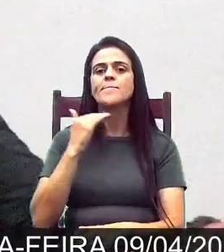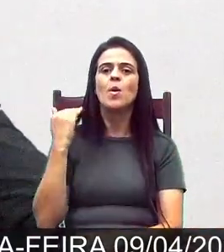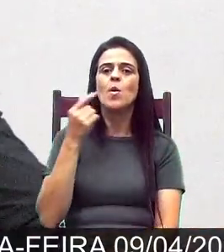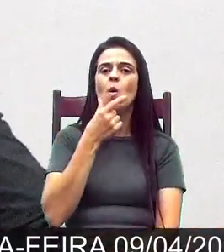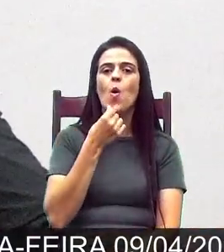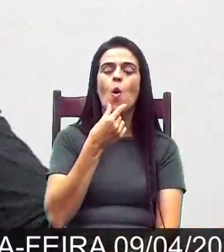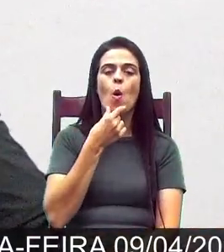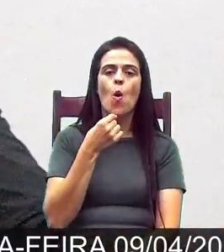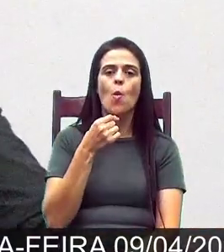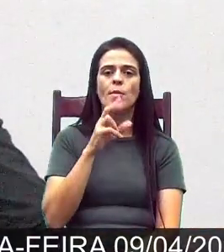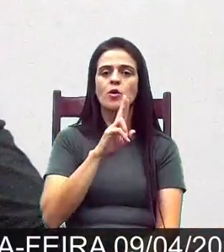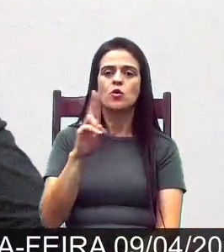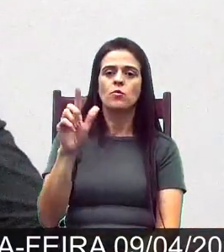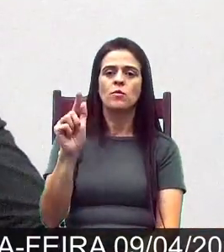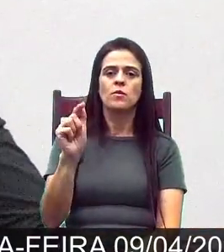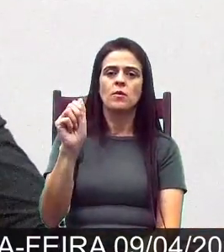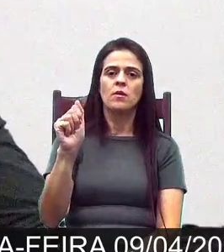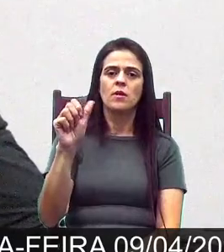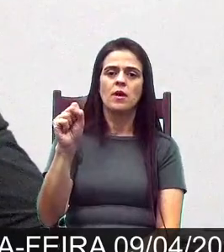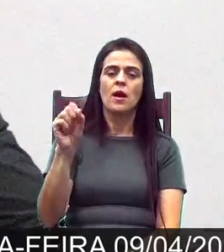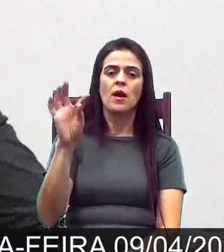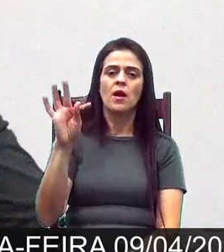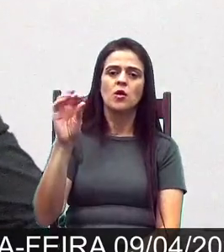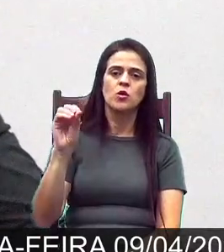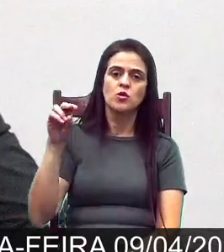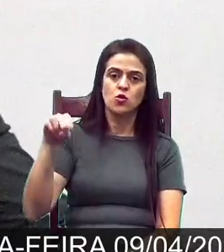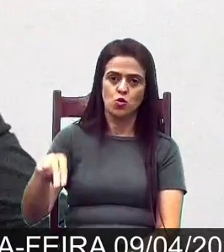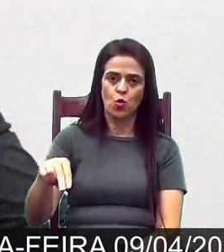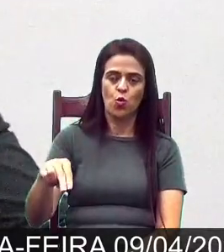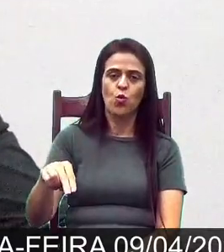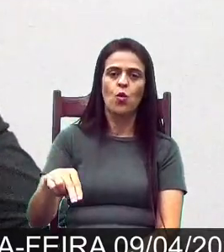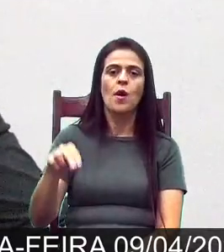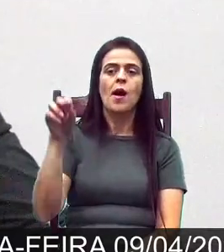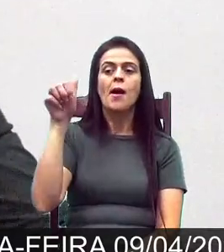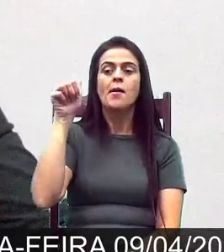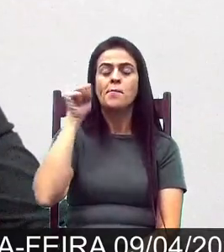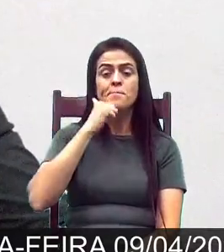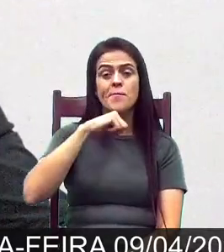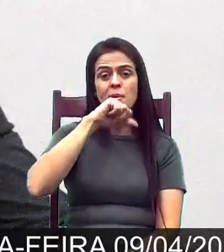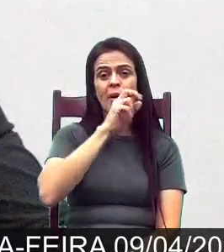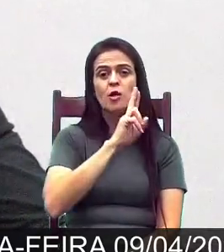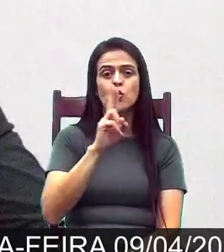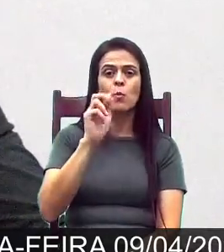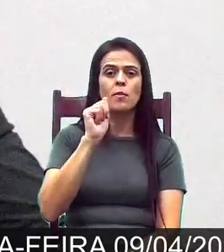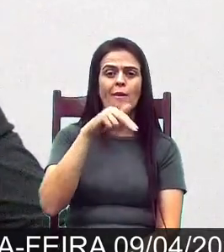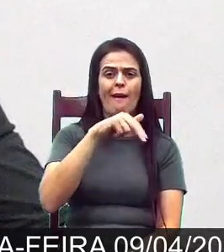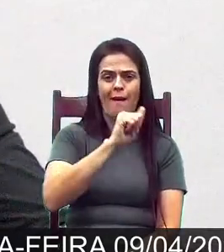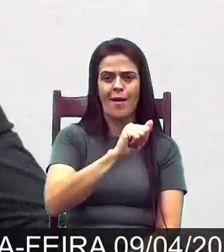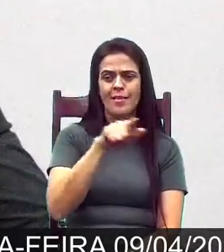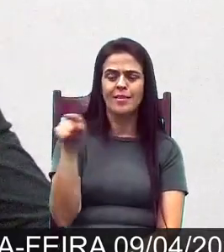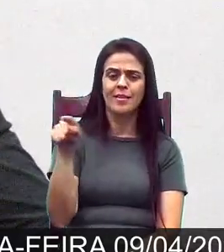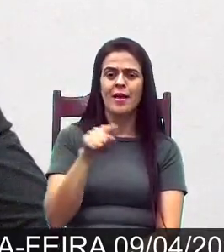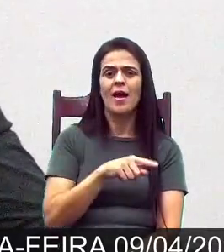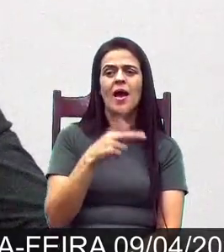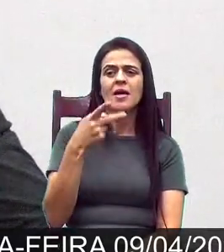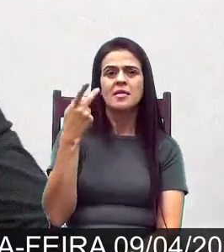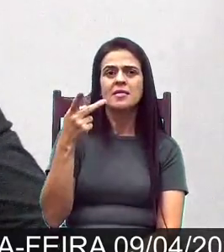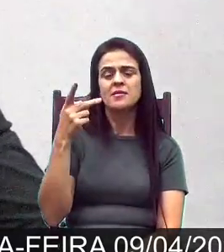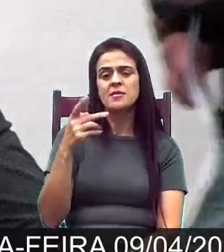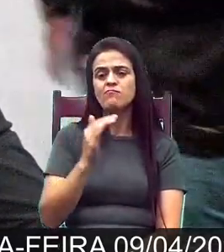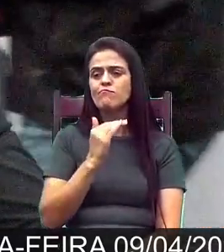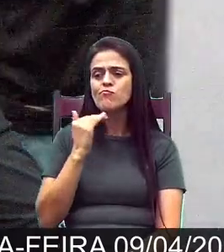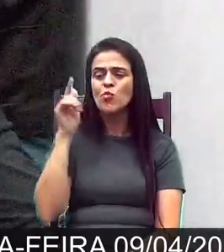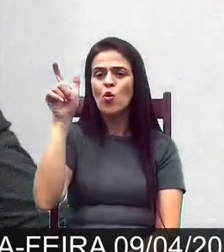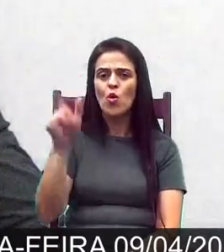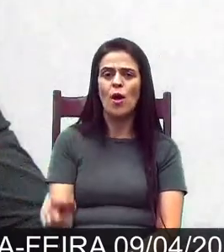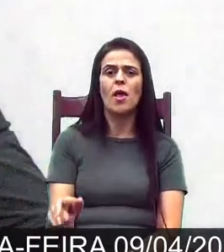semana. O Gaston, que a mãe dele é sobrinha da minha avó, a Ana. Foi uma perda de uma pessoa muito querida na cidade,